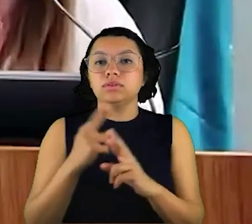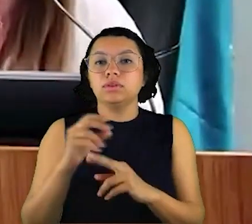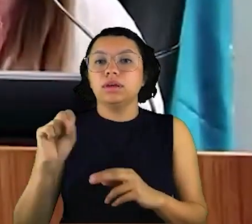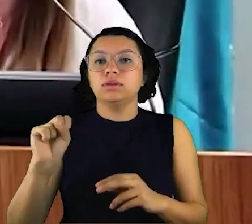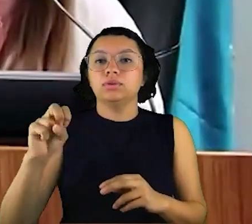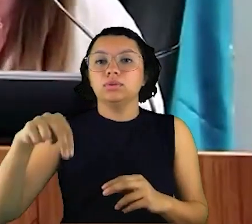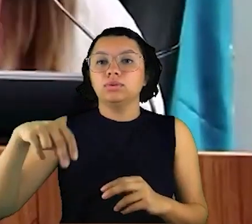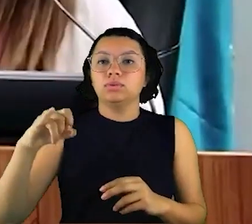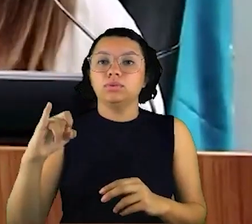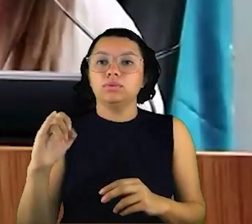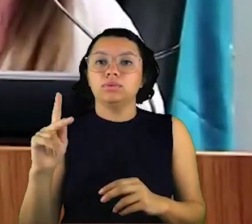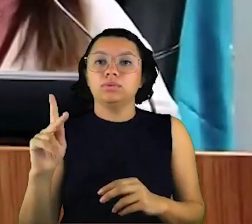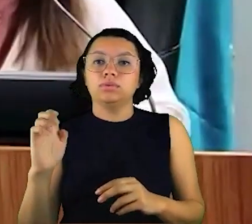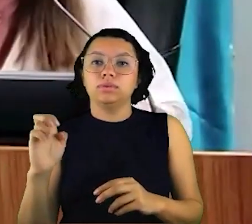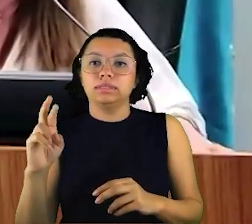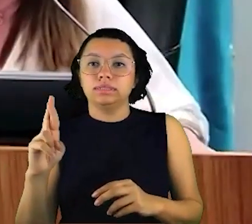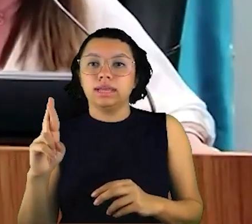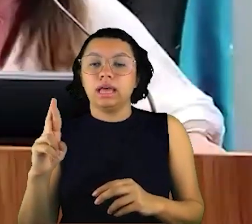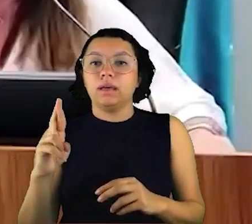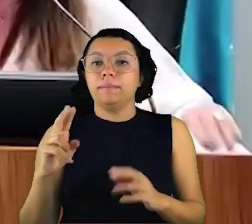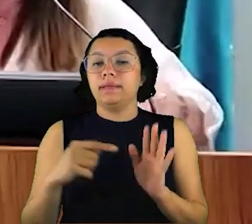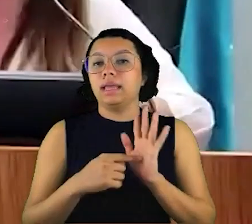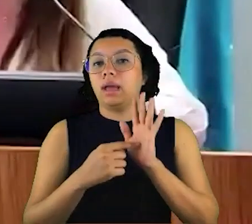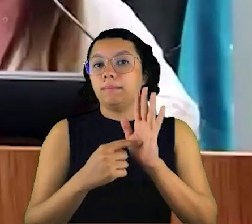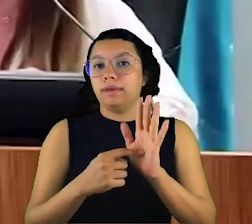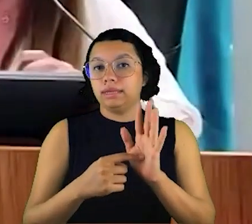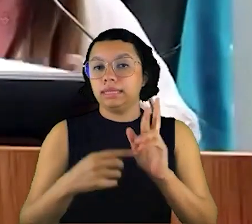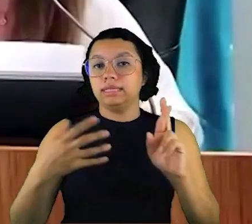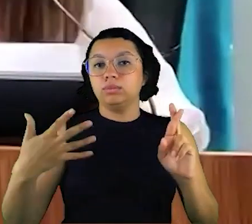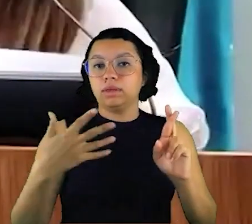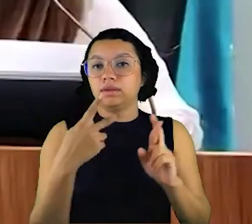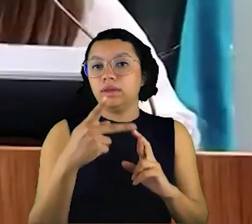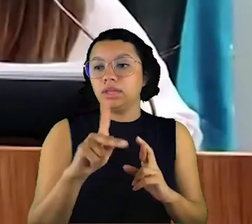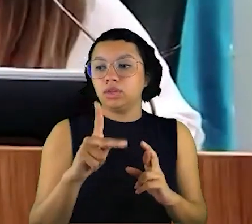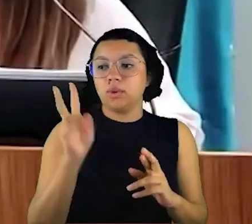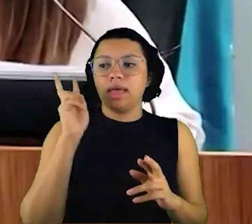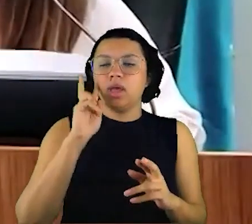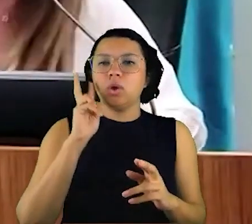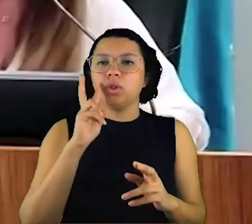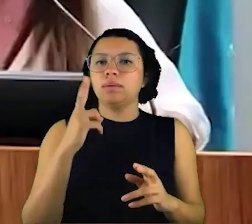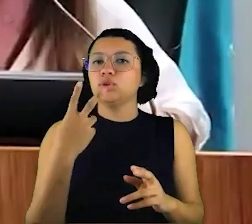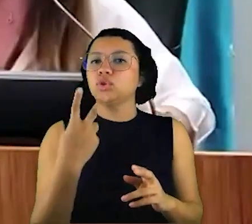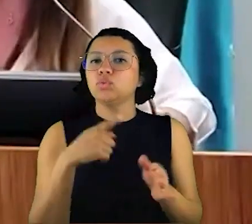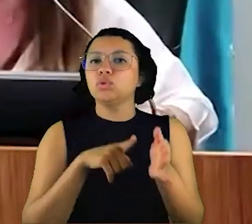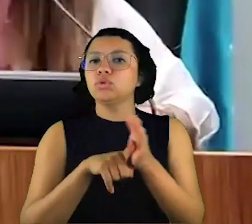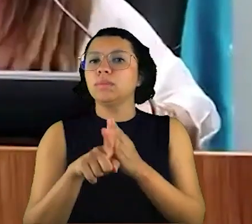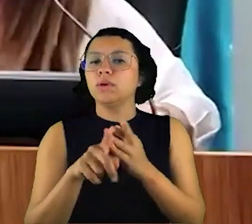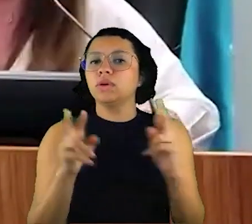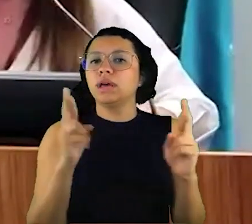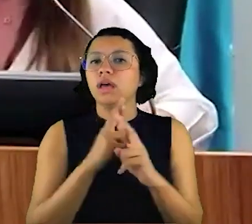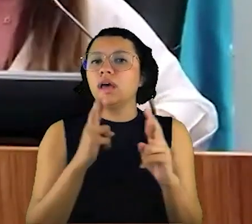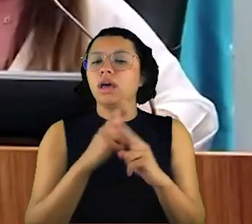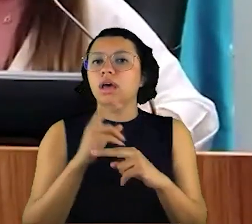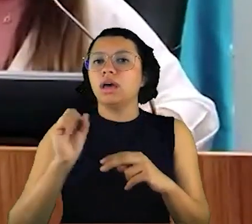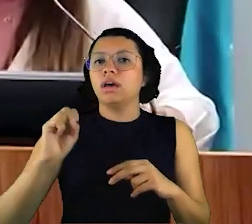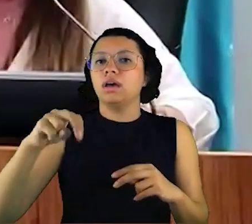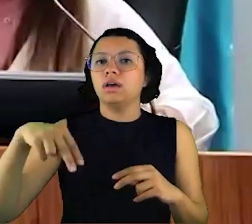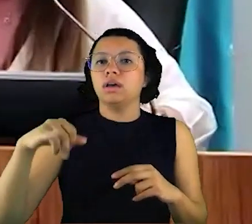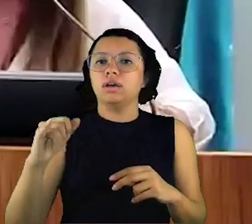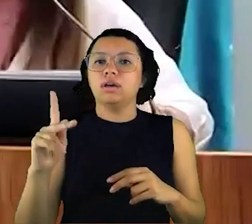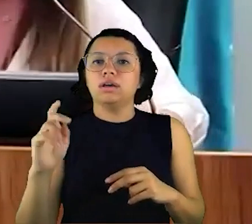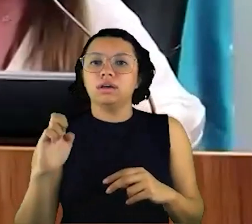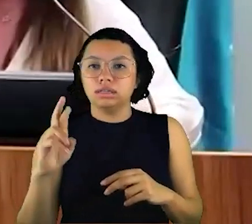que apareceu numa É, referência sua, várias perguntas e eu aqui me também. lembro de pelo menos duas perguntas que faziam Pelo referência menos ao duas, sniper. acho que tem mais